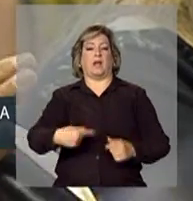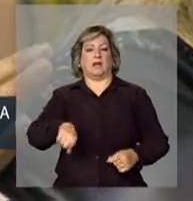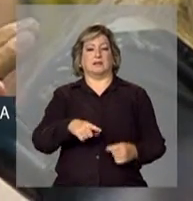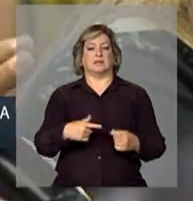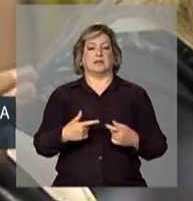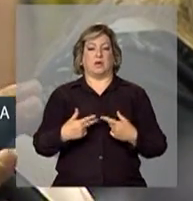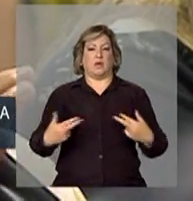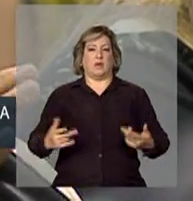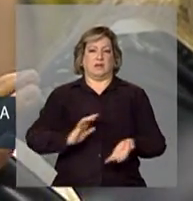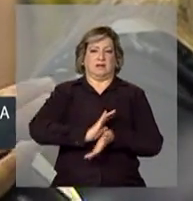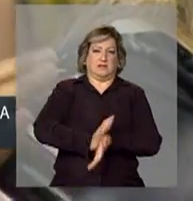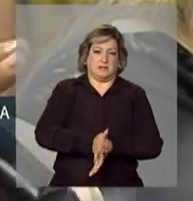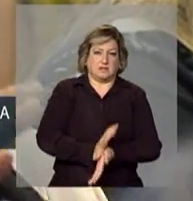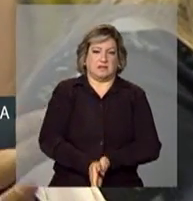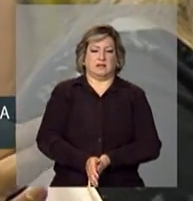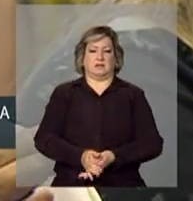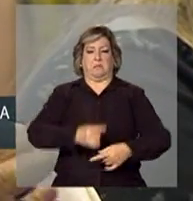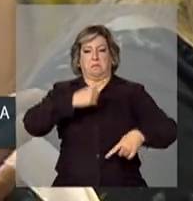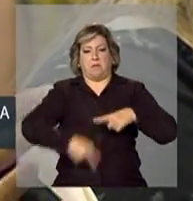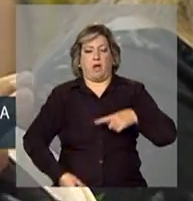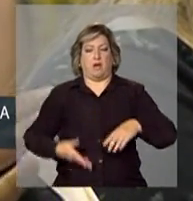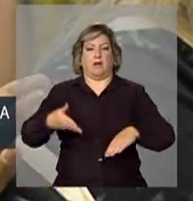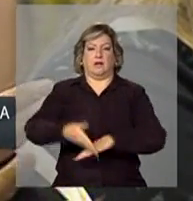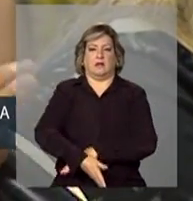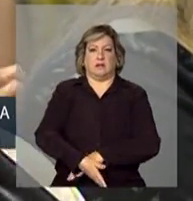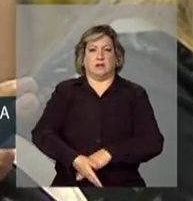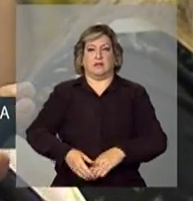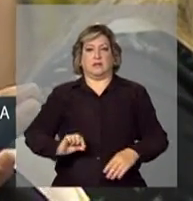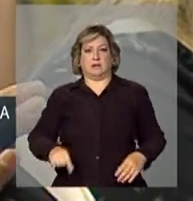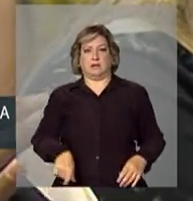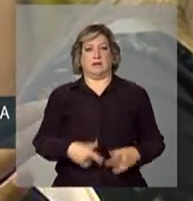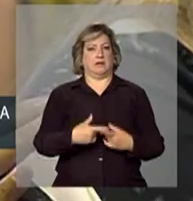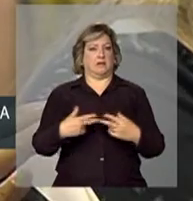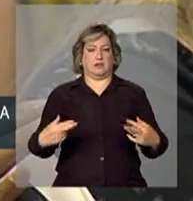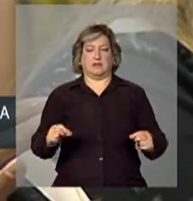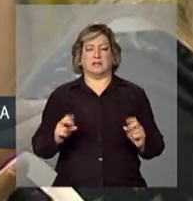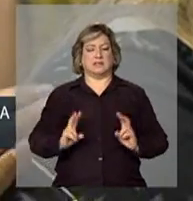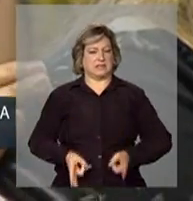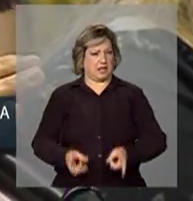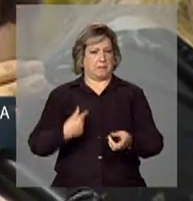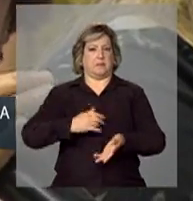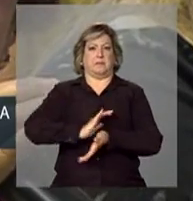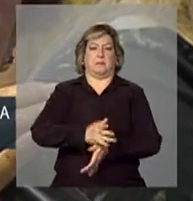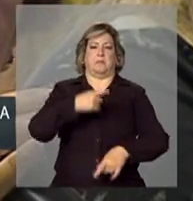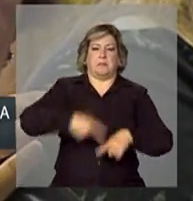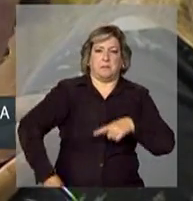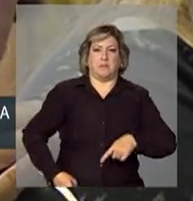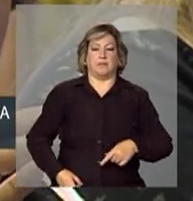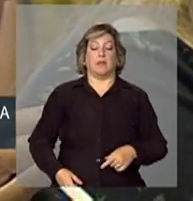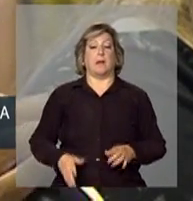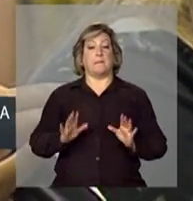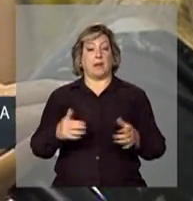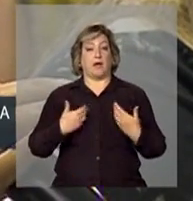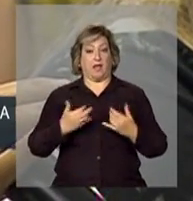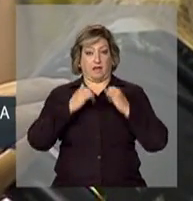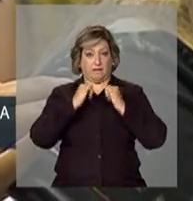ser excluída, ser barrada. Isso aí é barrados no baile, é comigo mesmo. Mas eu queria dizer para o senhor,